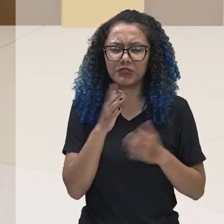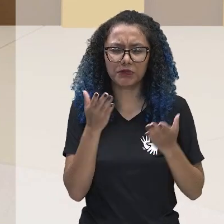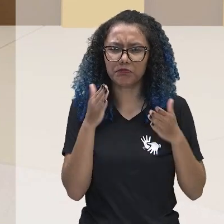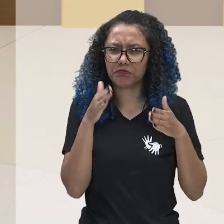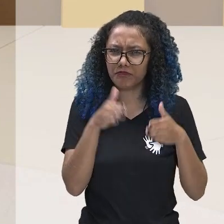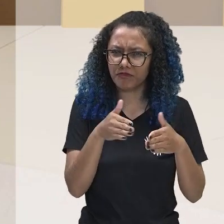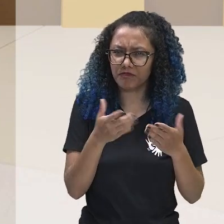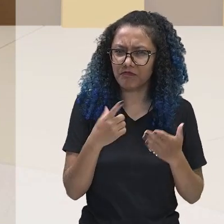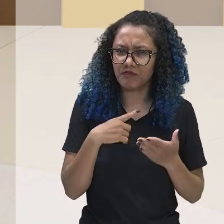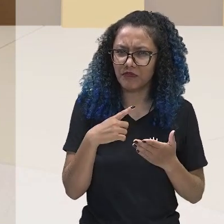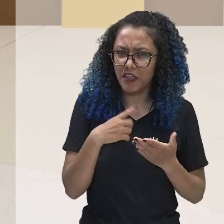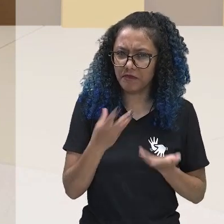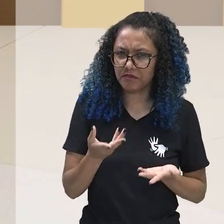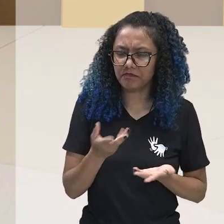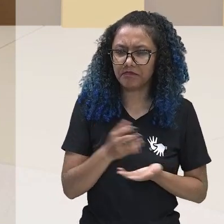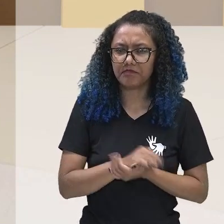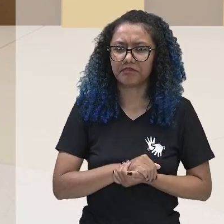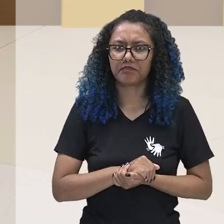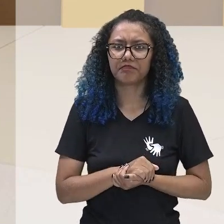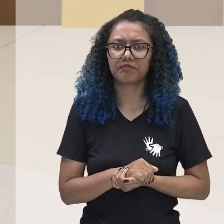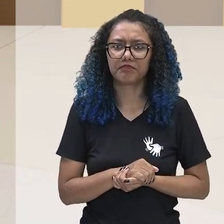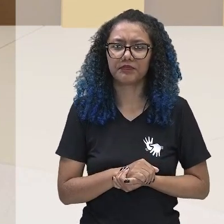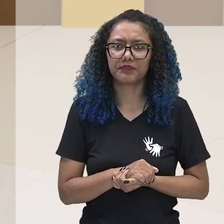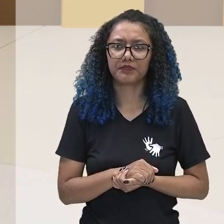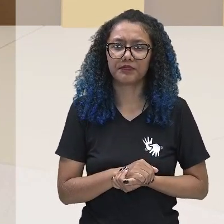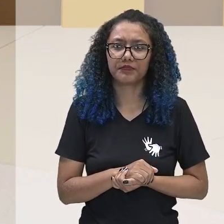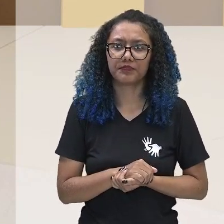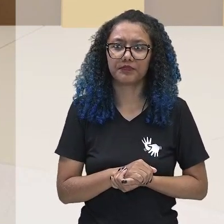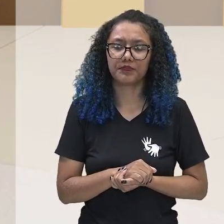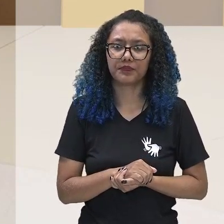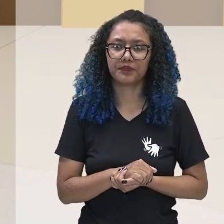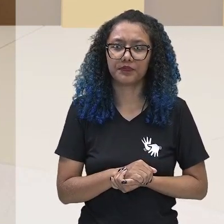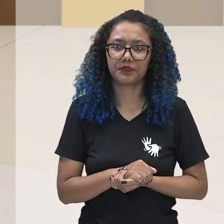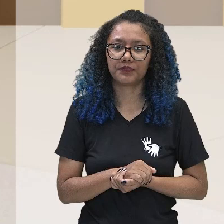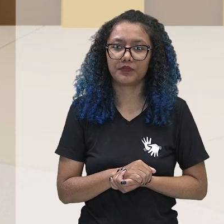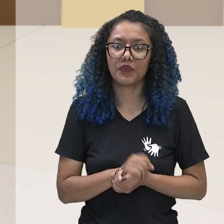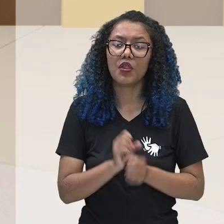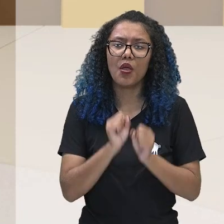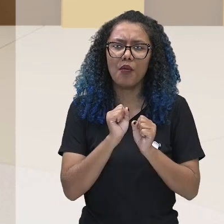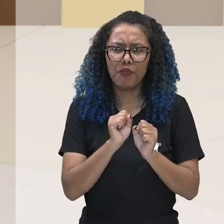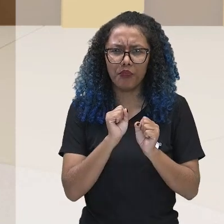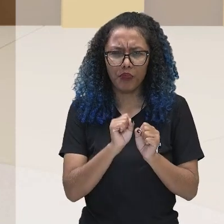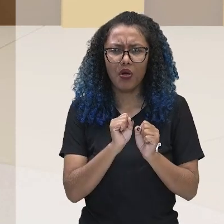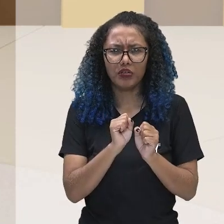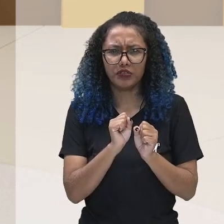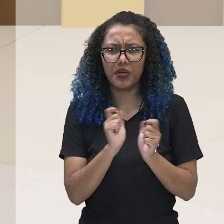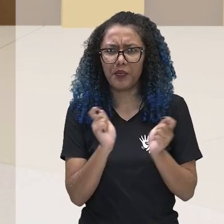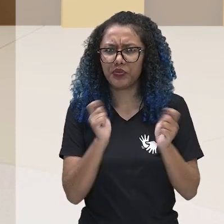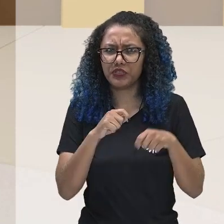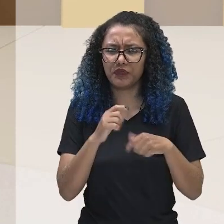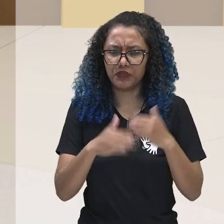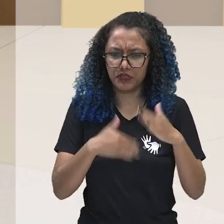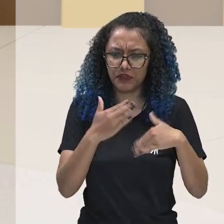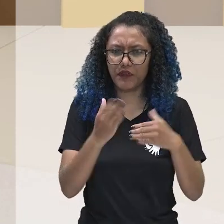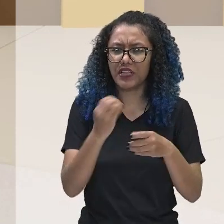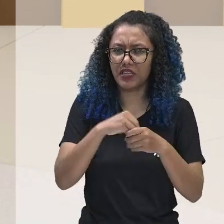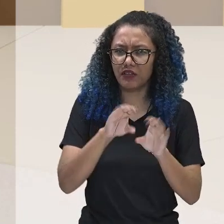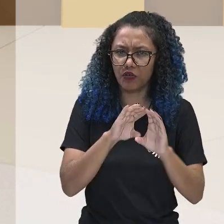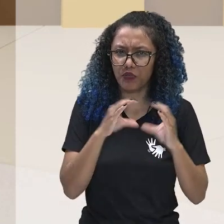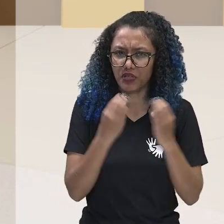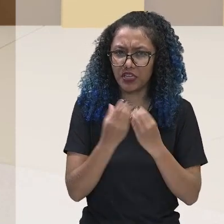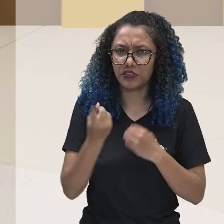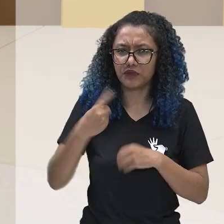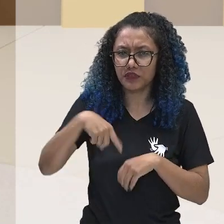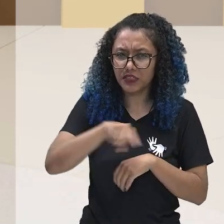como positivas? Será que elas poderiam ser implementadas na sua comunidade? Né? Você tem olhado para a sua comunidade e